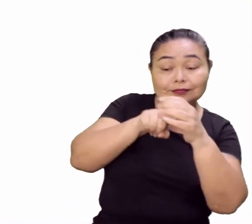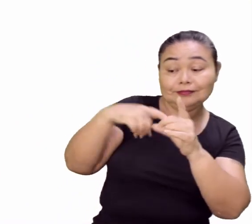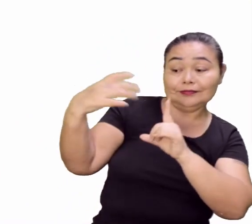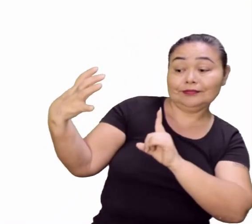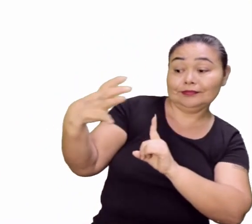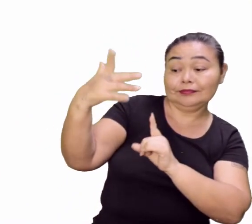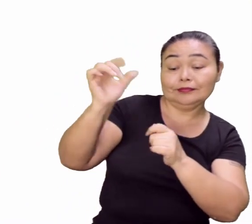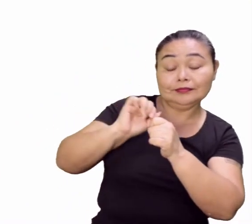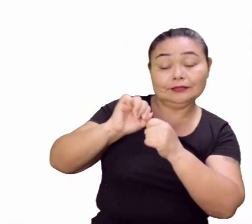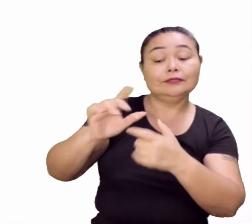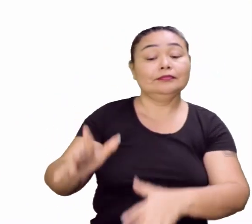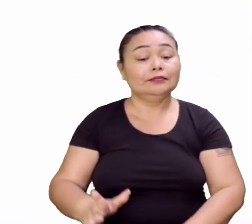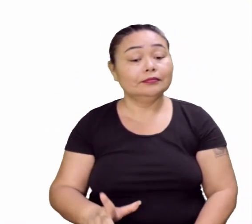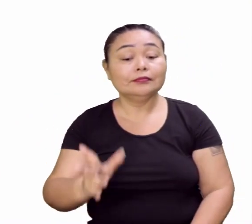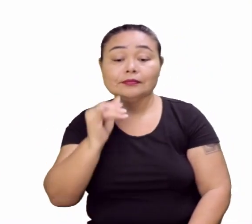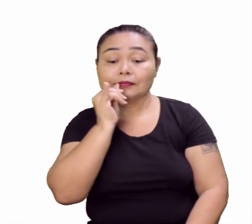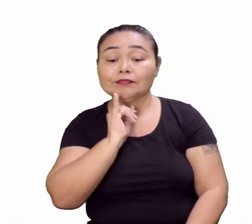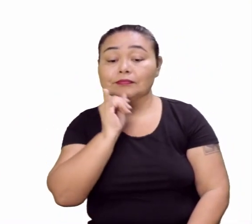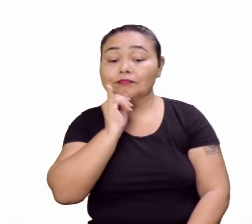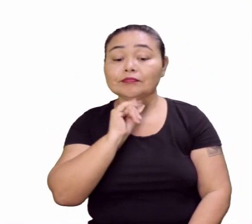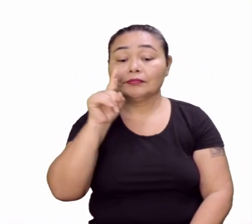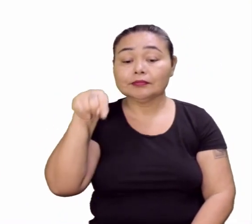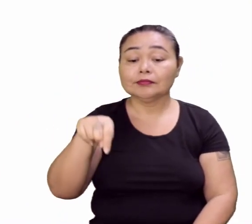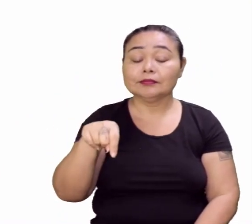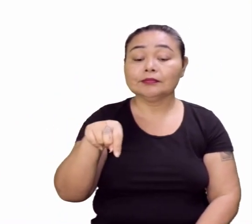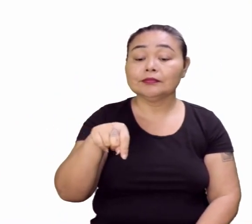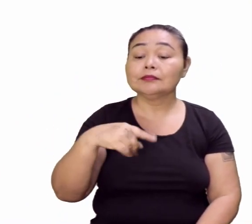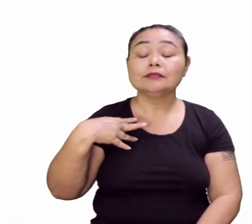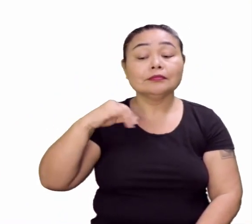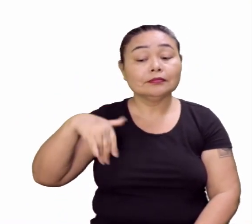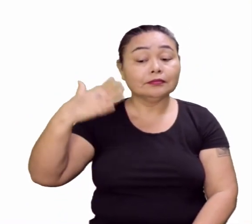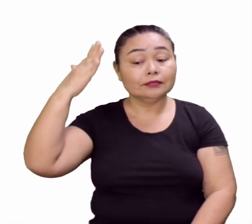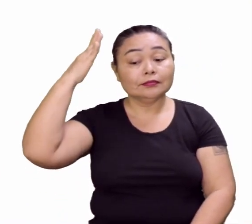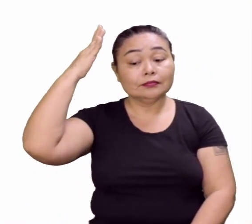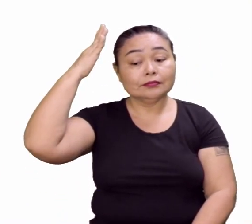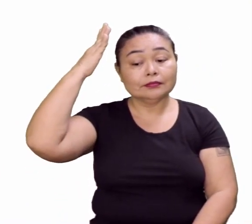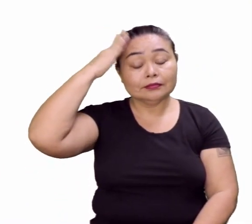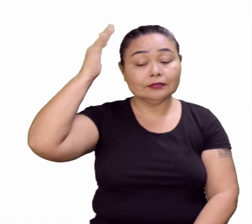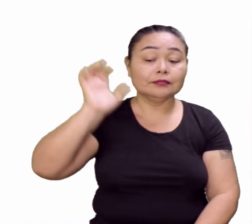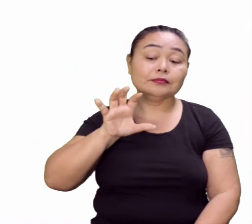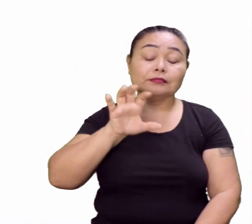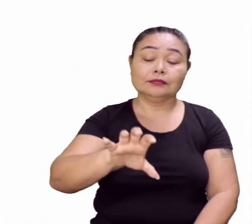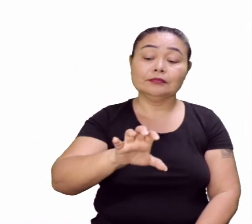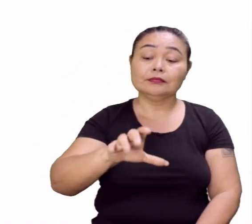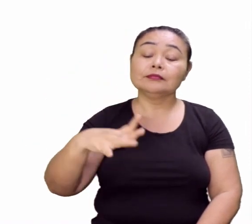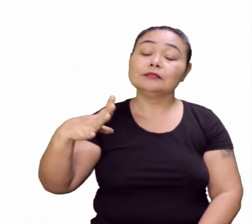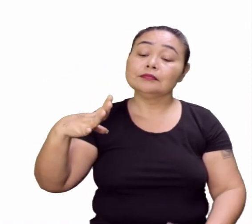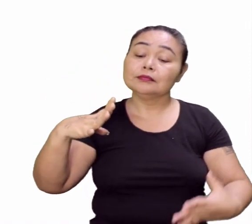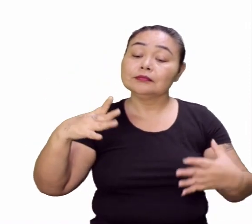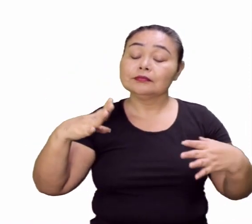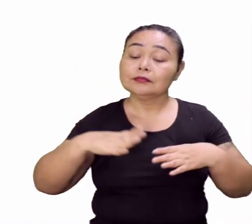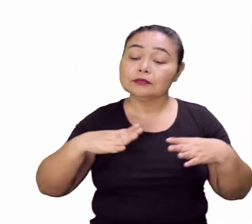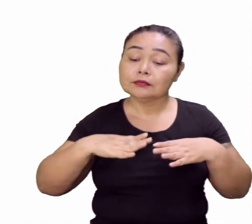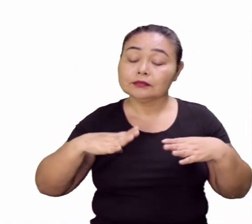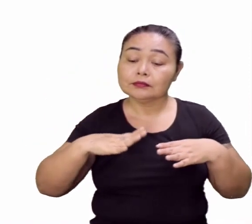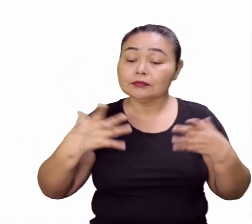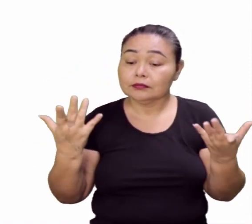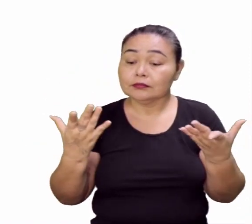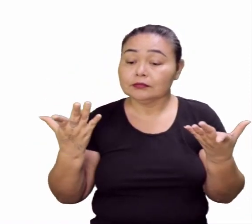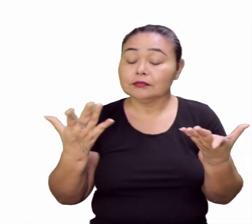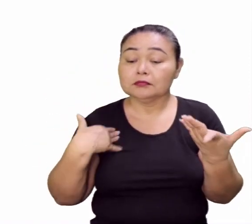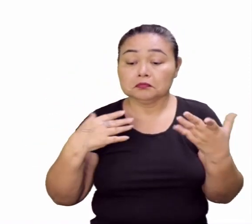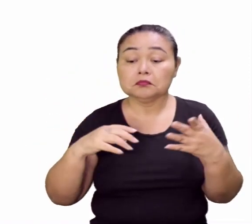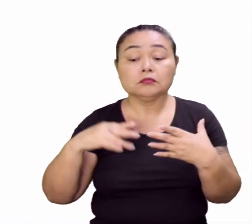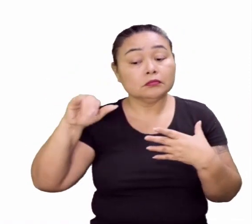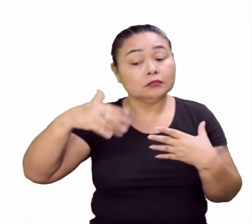das cidades maiores. Por exemplo, temos Ji-Paraná na região central, que é uma cidade ali de maior, né, de